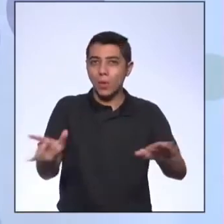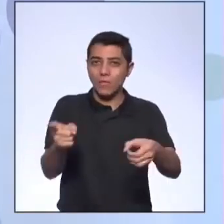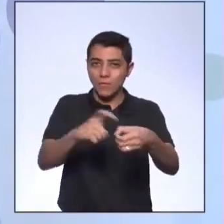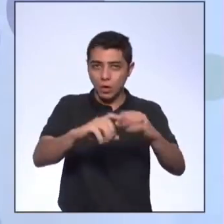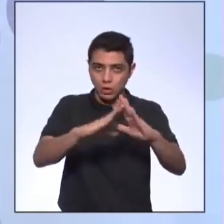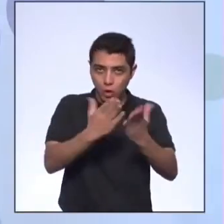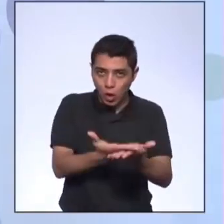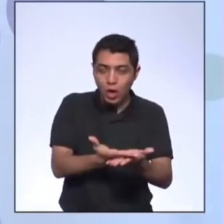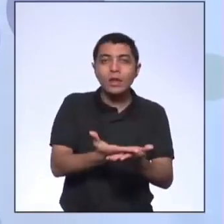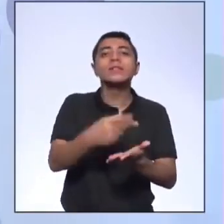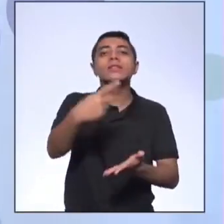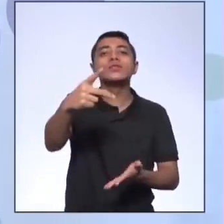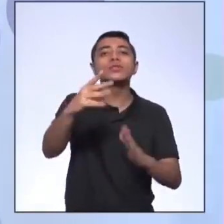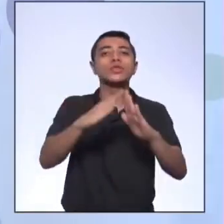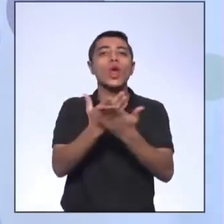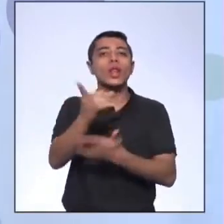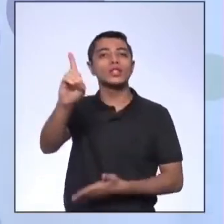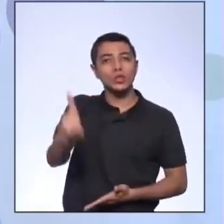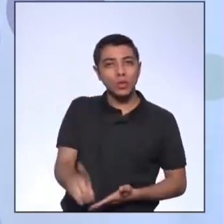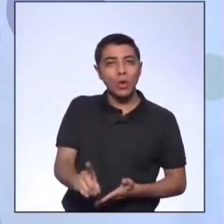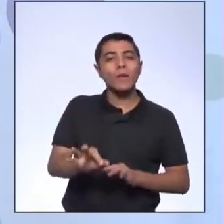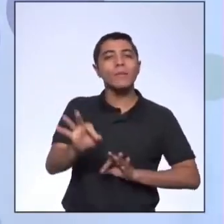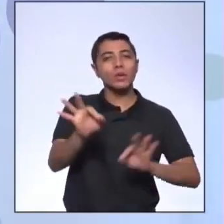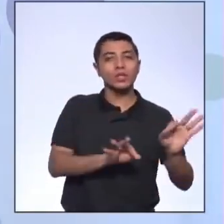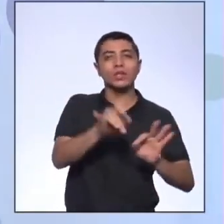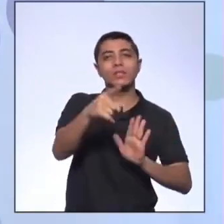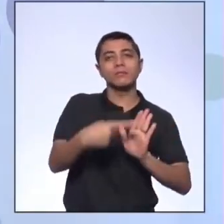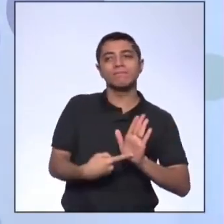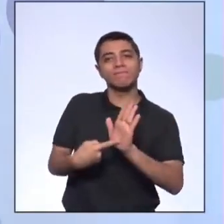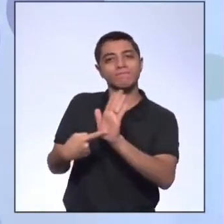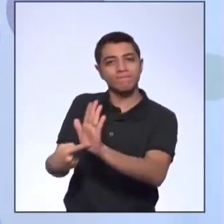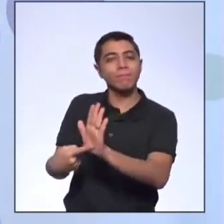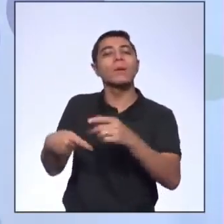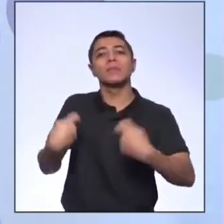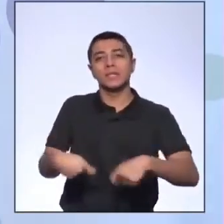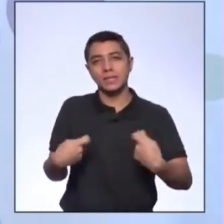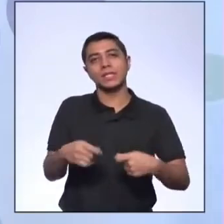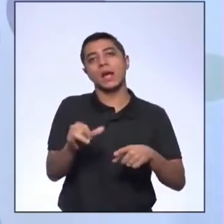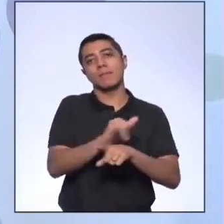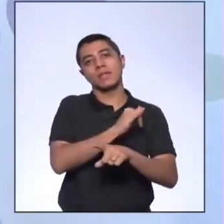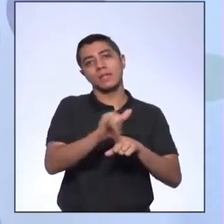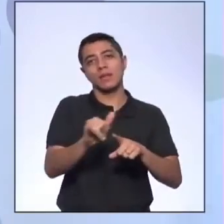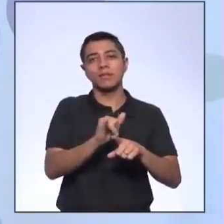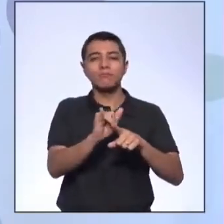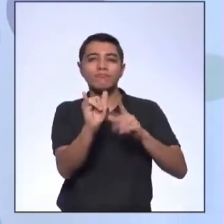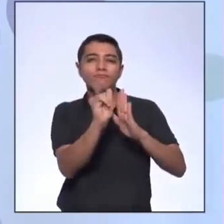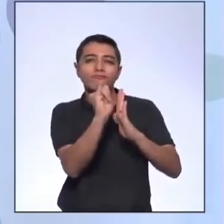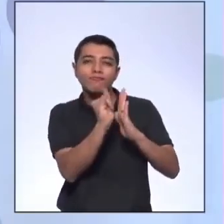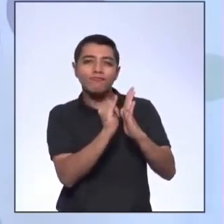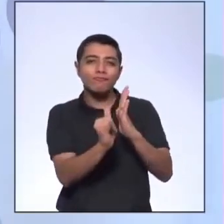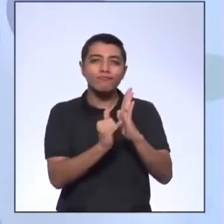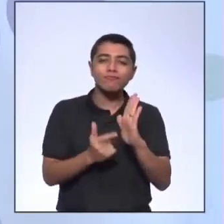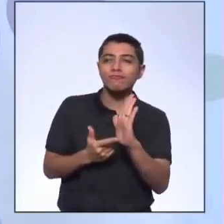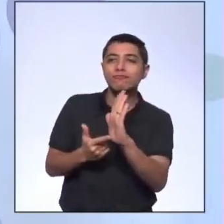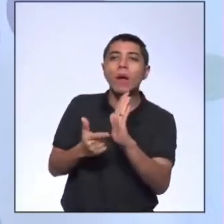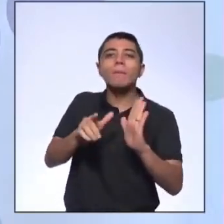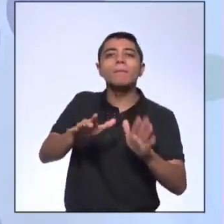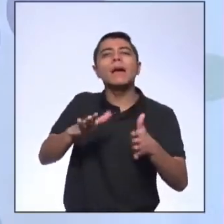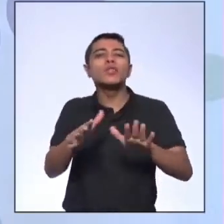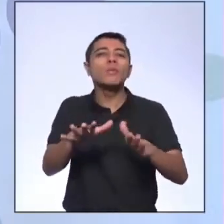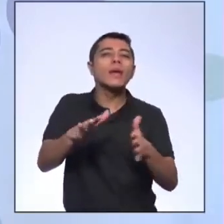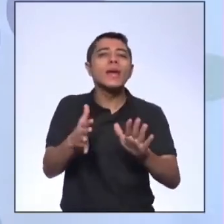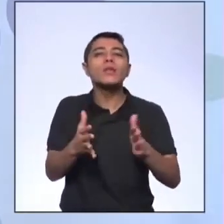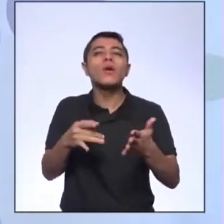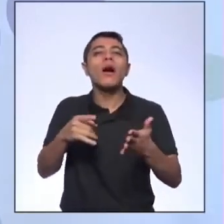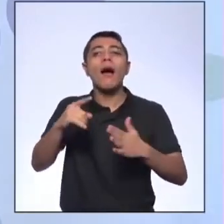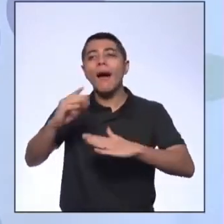para o diretor da sua escola, você tem que, né, apresentar pelo menos um esboço, mais ou menos, né, de como que